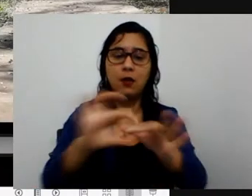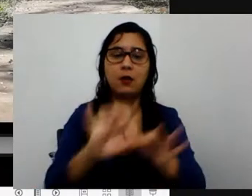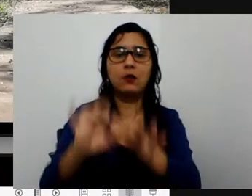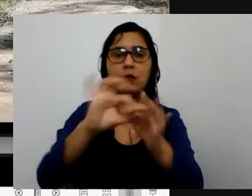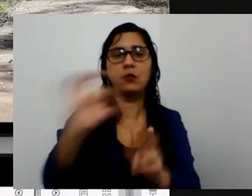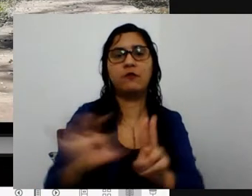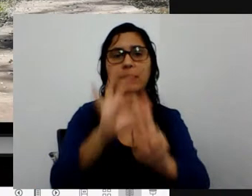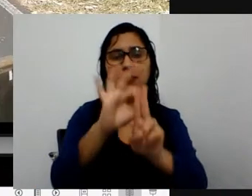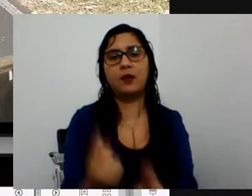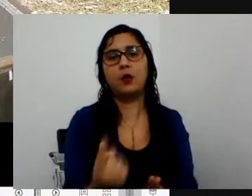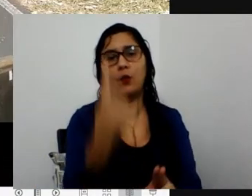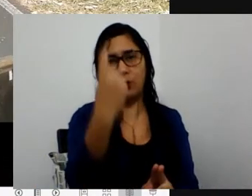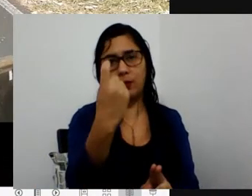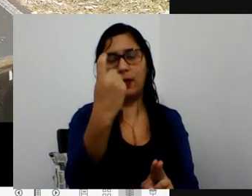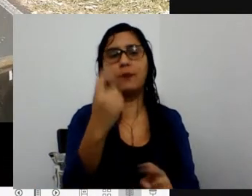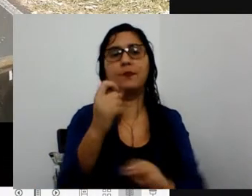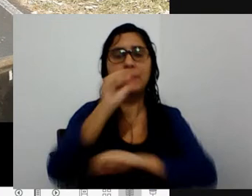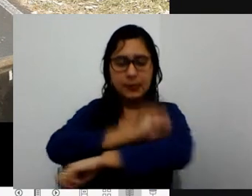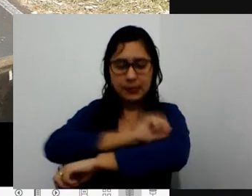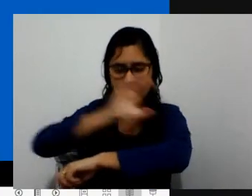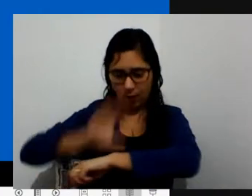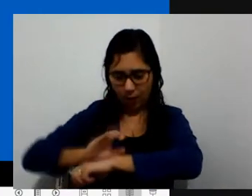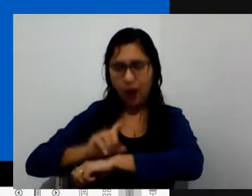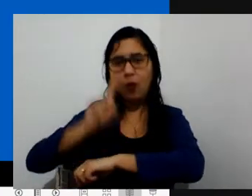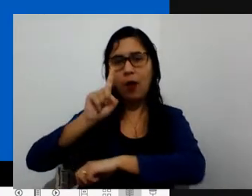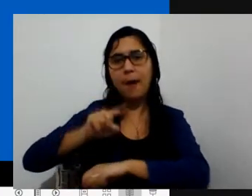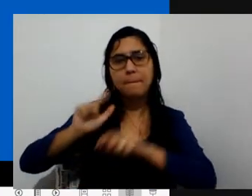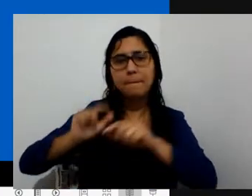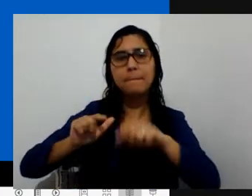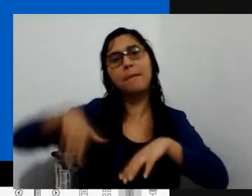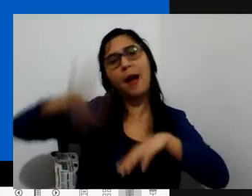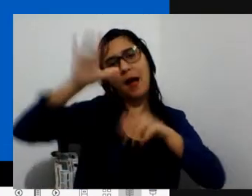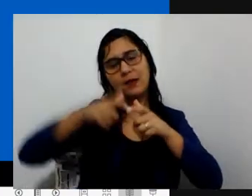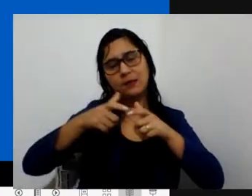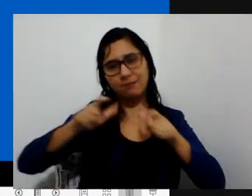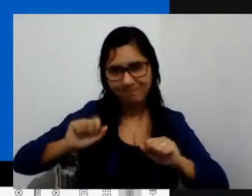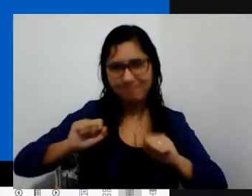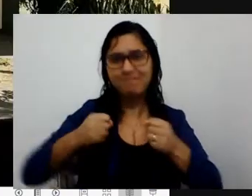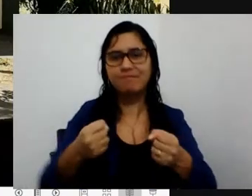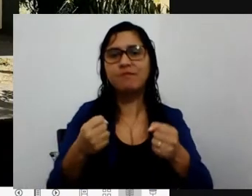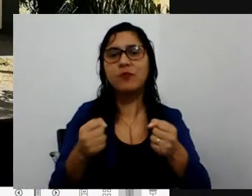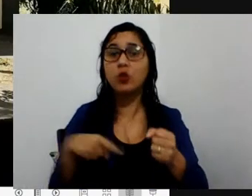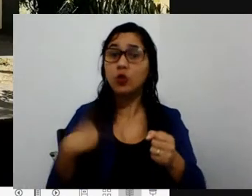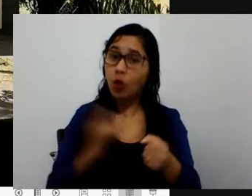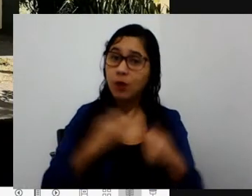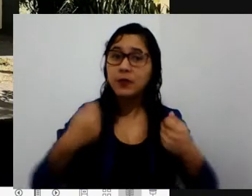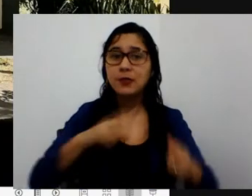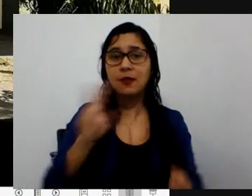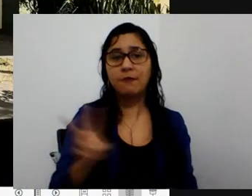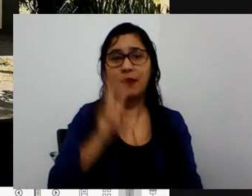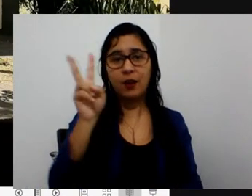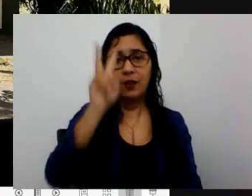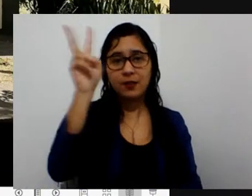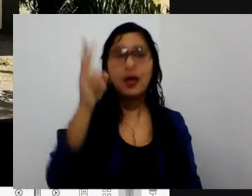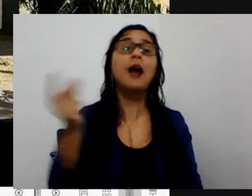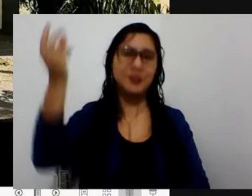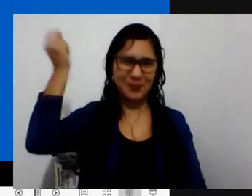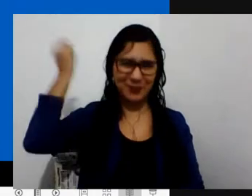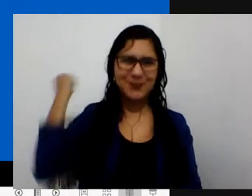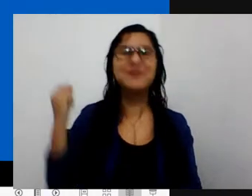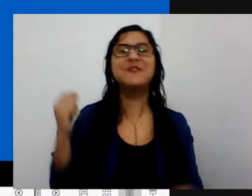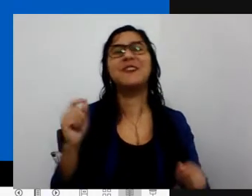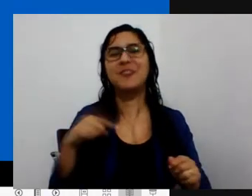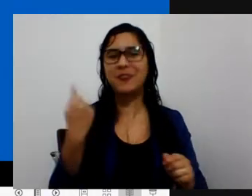o campus de São Carlos é o nosso campo mais antigo. Vamos valorizar a experiência de 50 anos